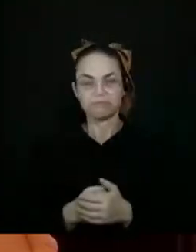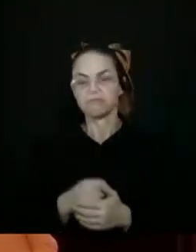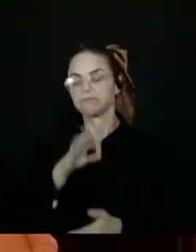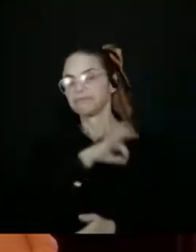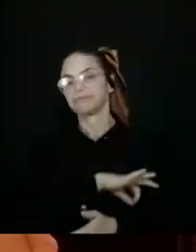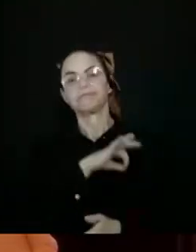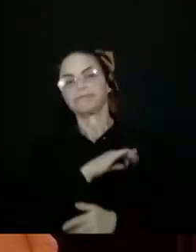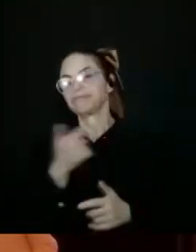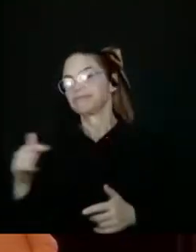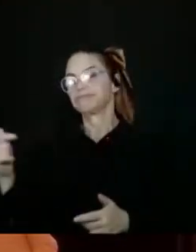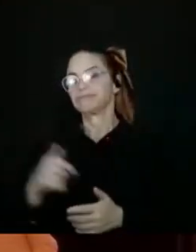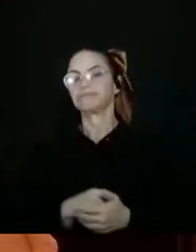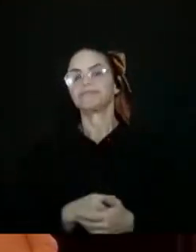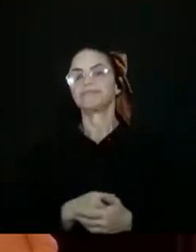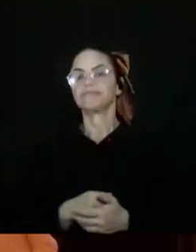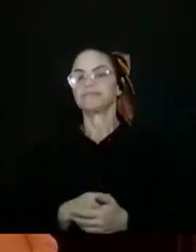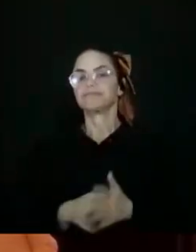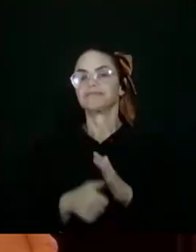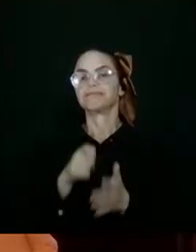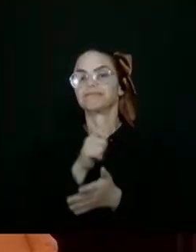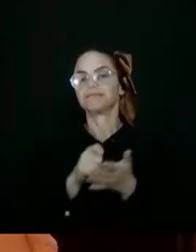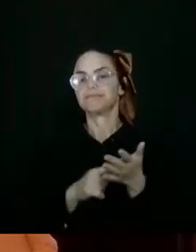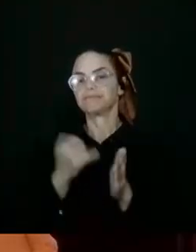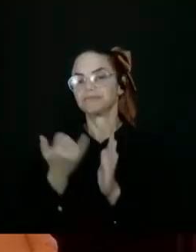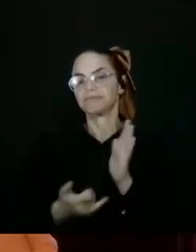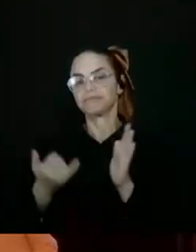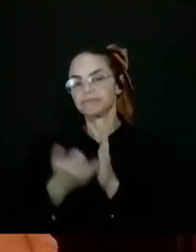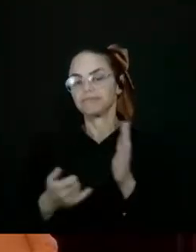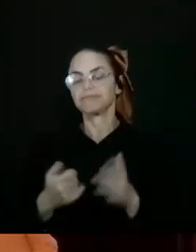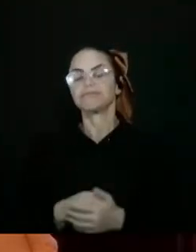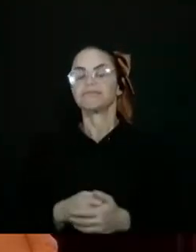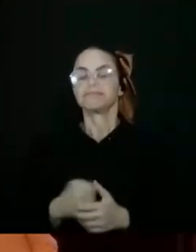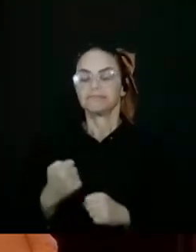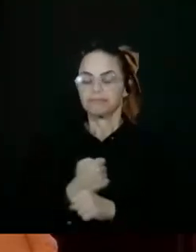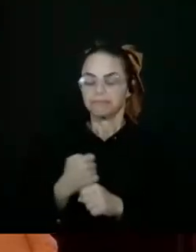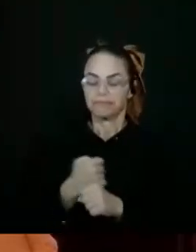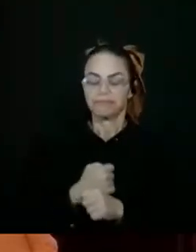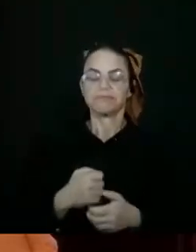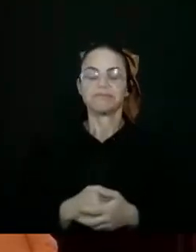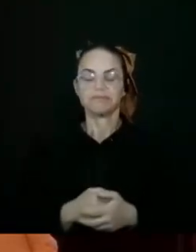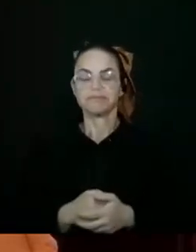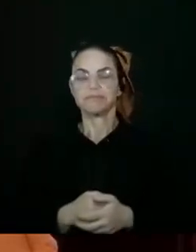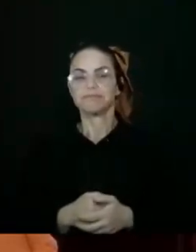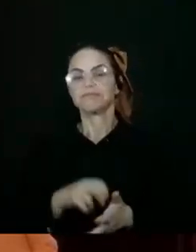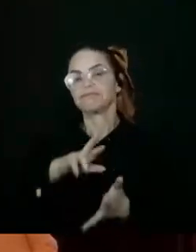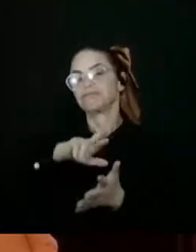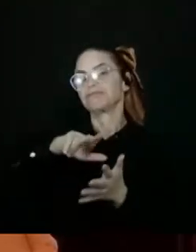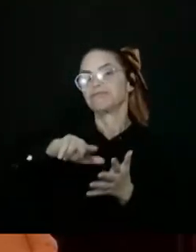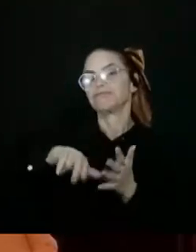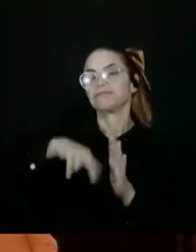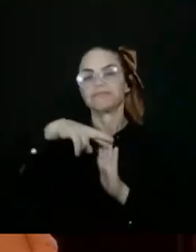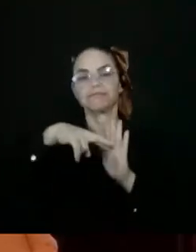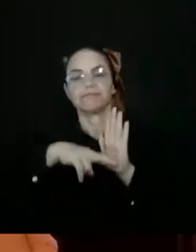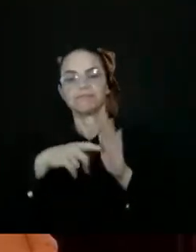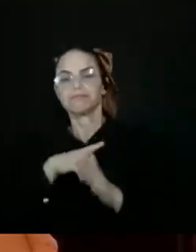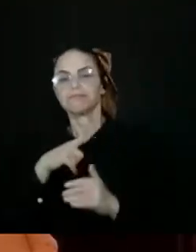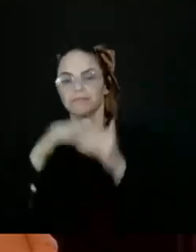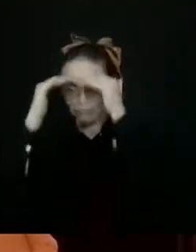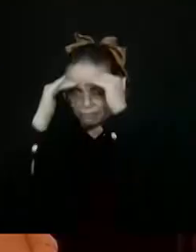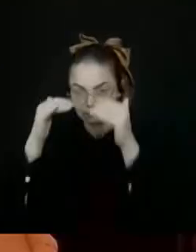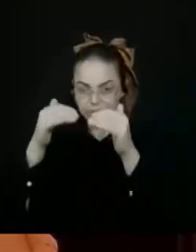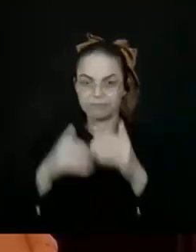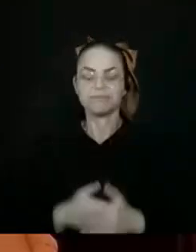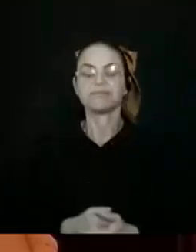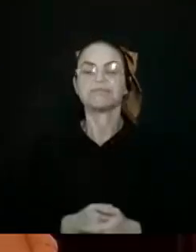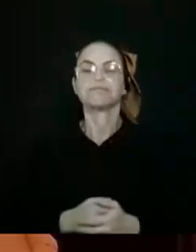tem que fazer a primeira declaração dele nesse ano. Então, são diversas regras que têm que ser observadas.